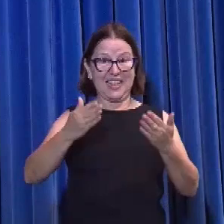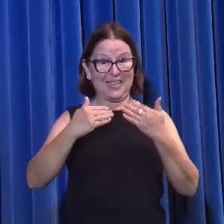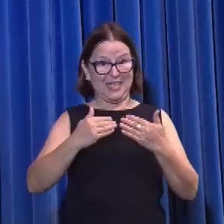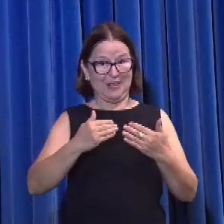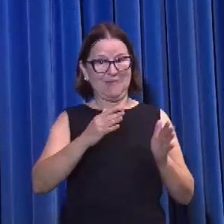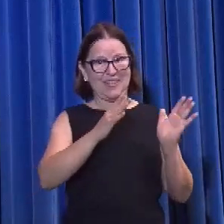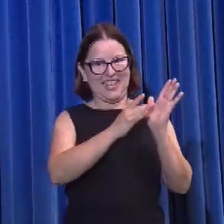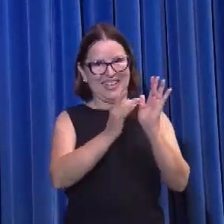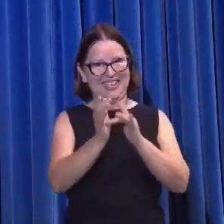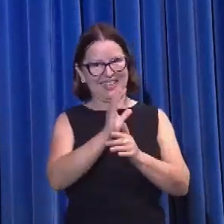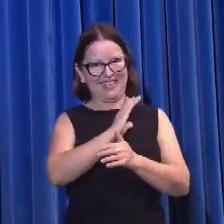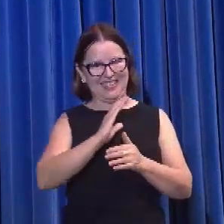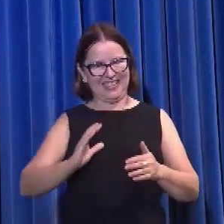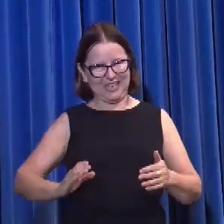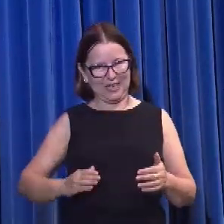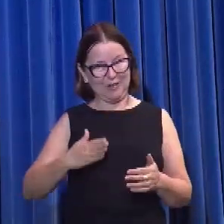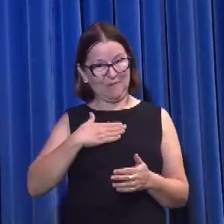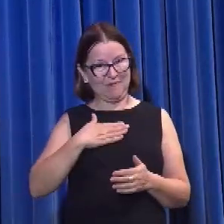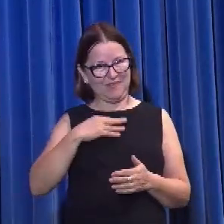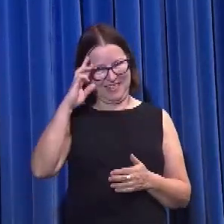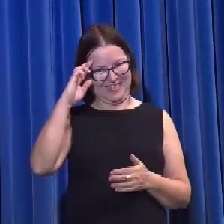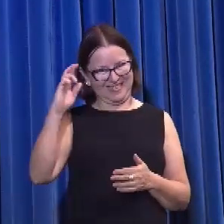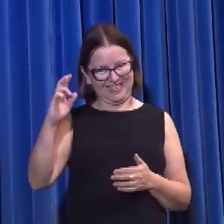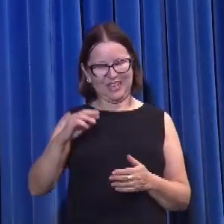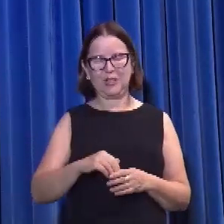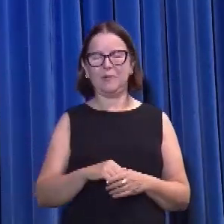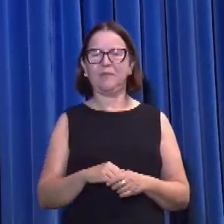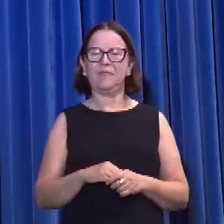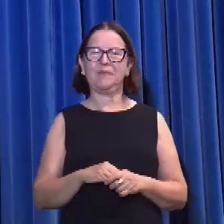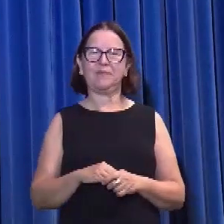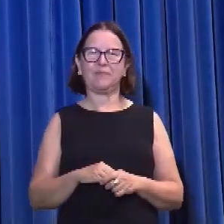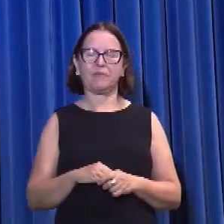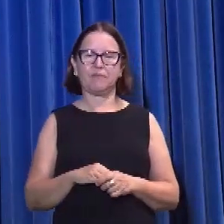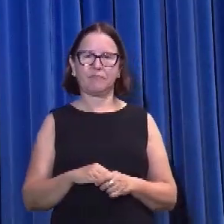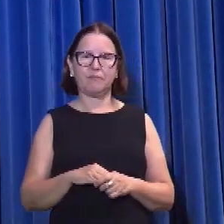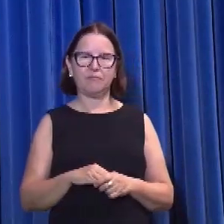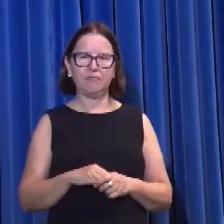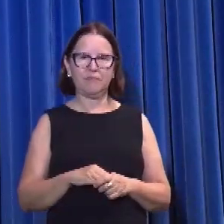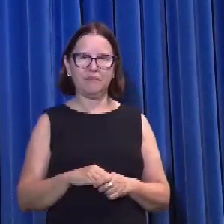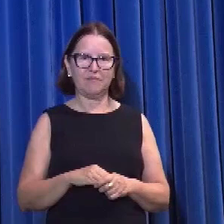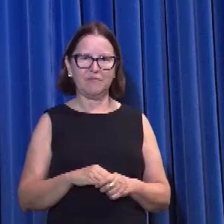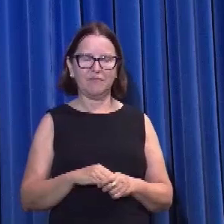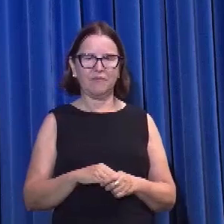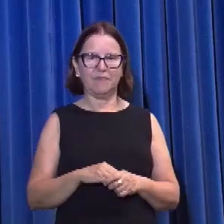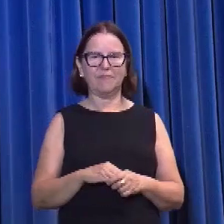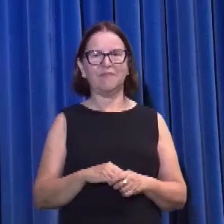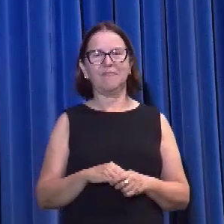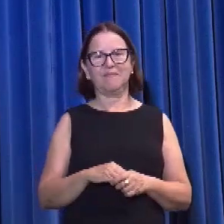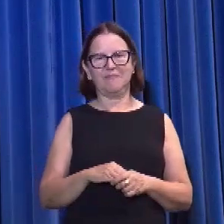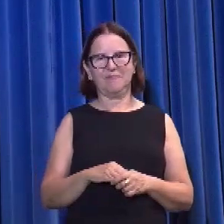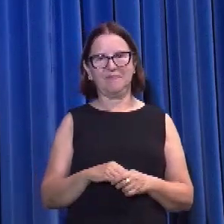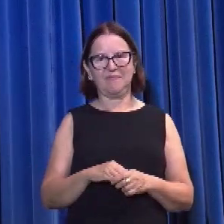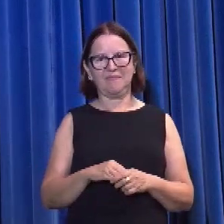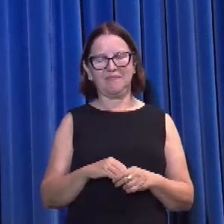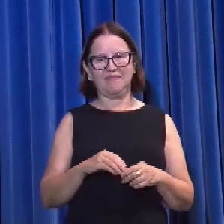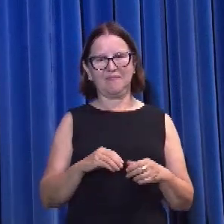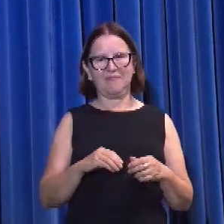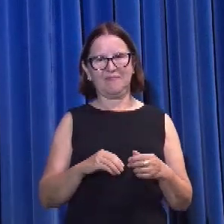Senhor. Você viu que só em quinto lugar que eu coloquei o meu recebimento?